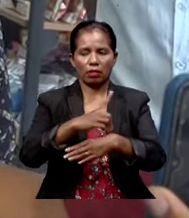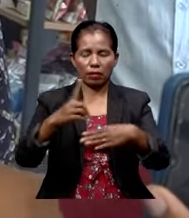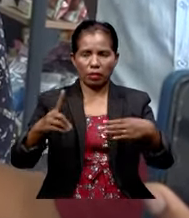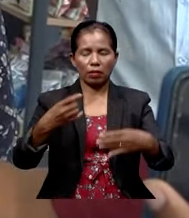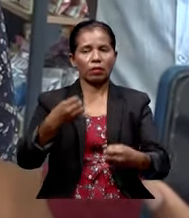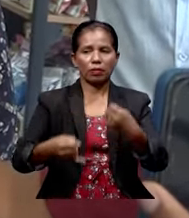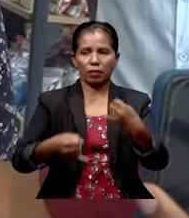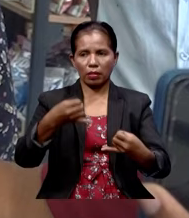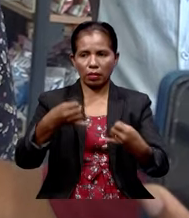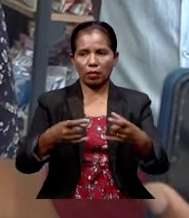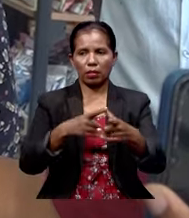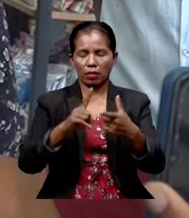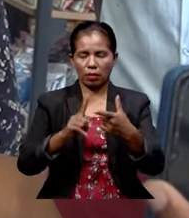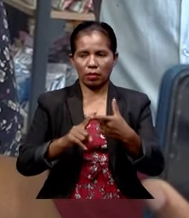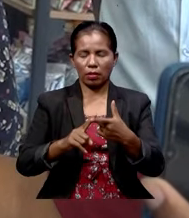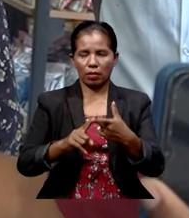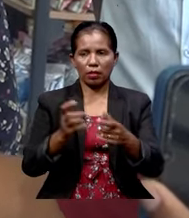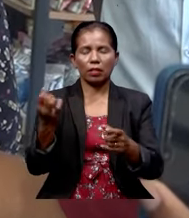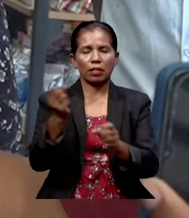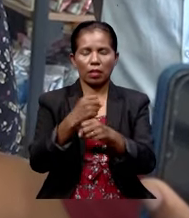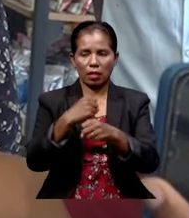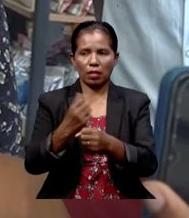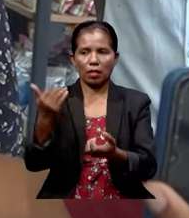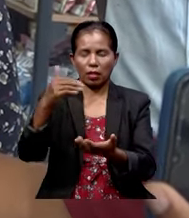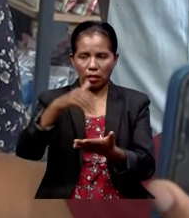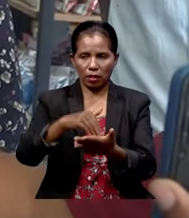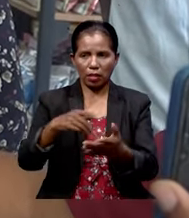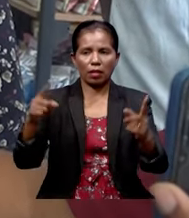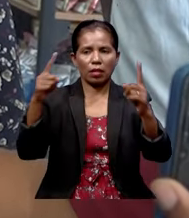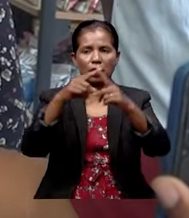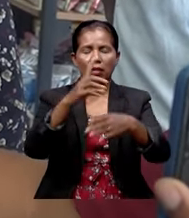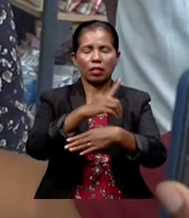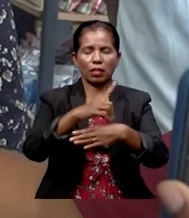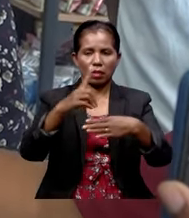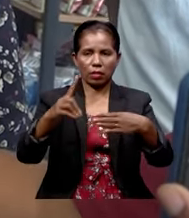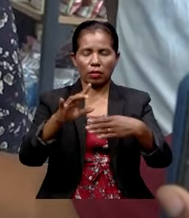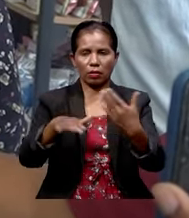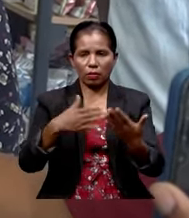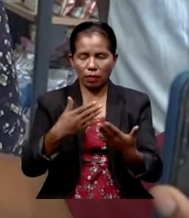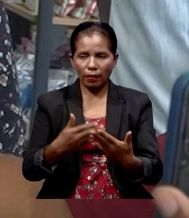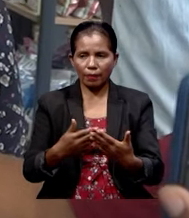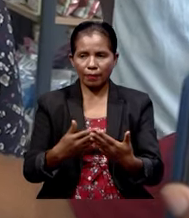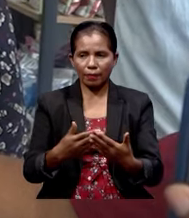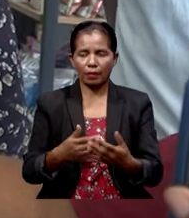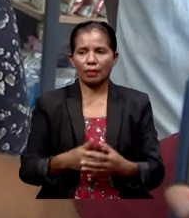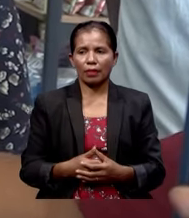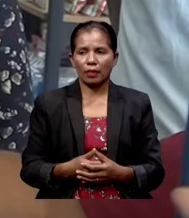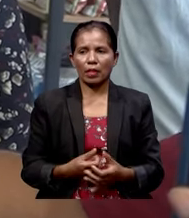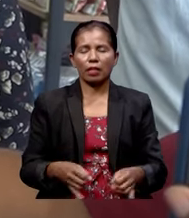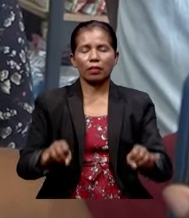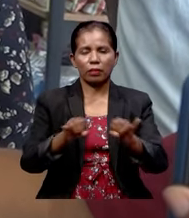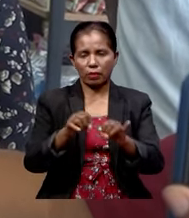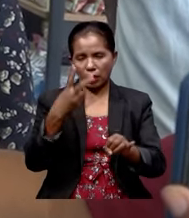jurídico, e depois jurídico se halo fali parecer ba iha dir inspetor, e inspetor se